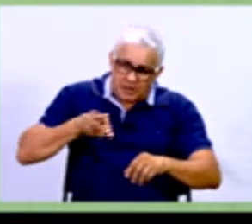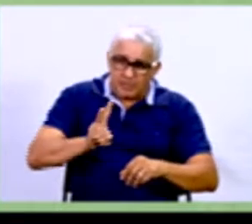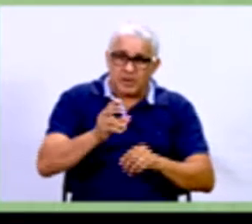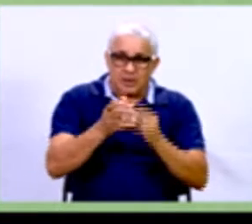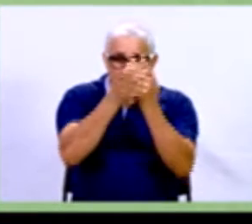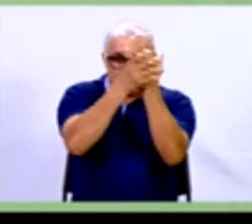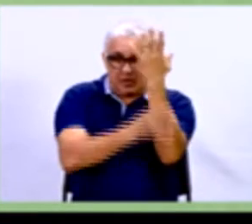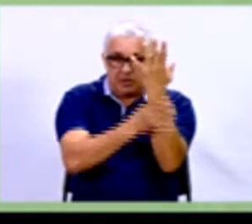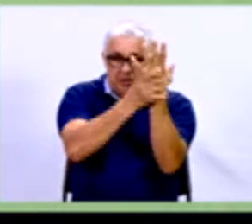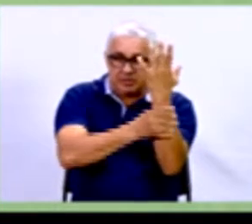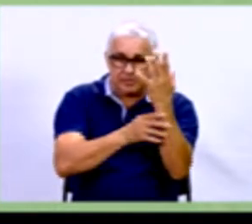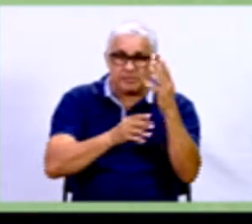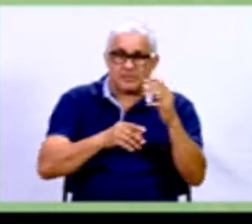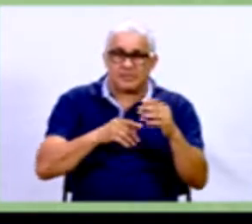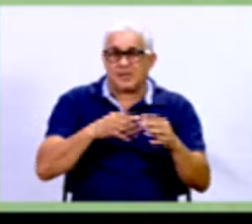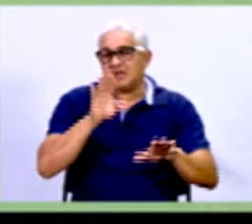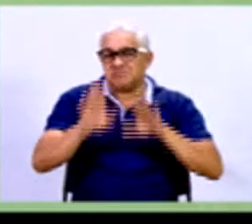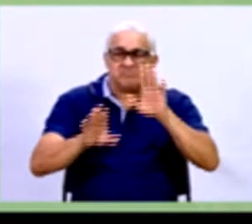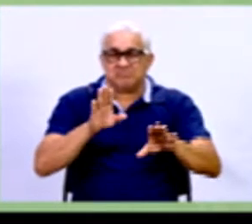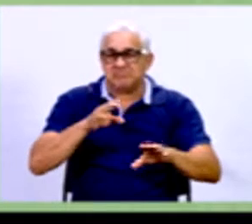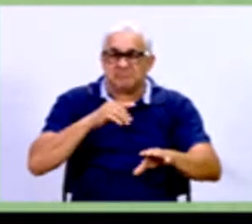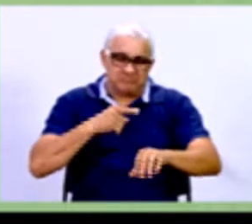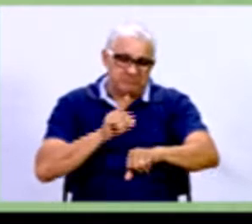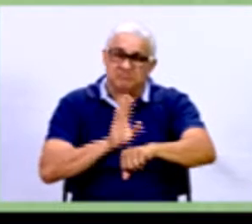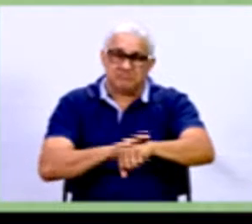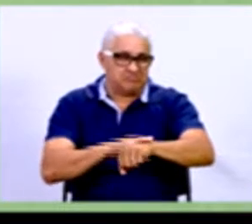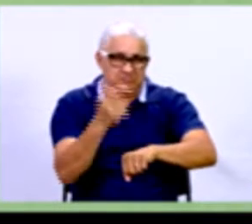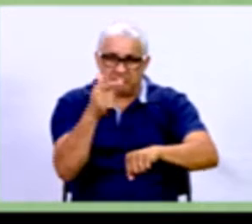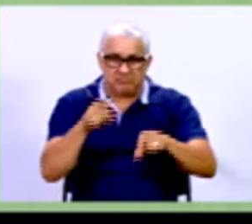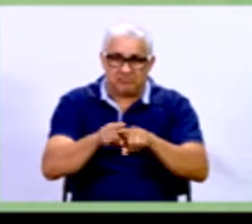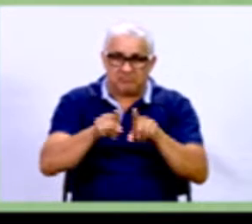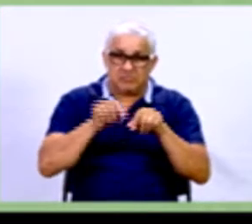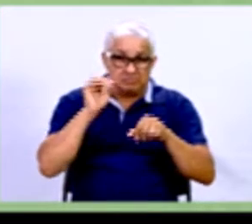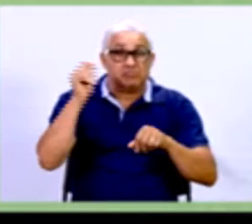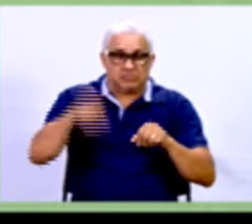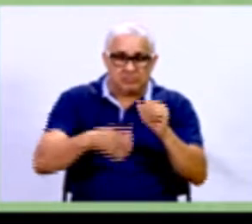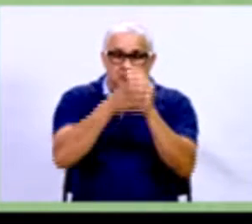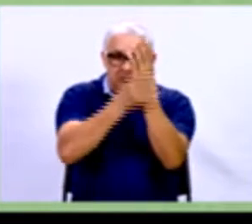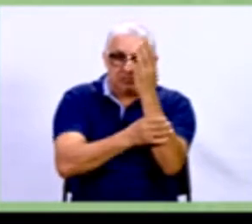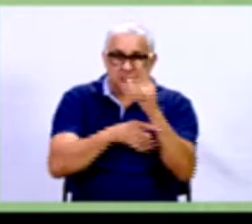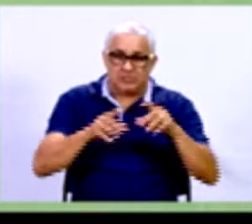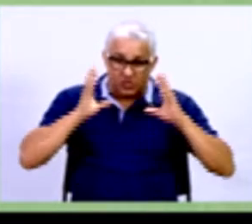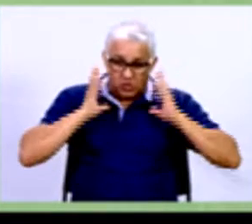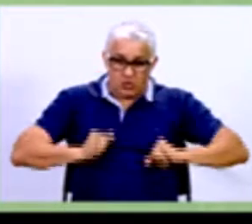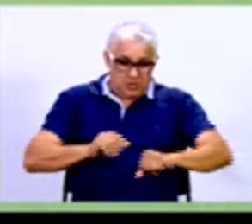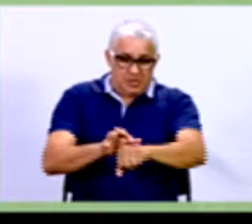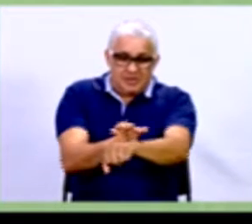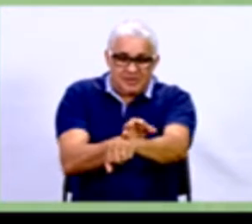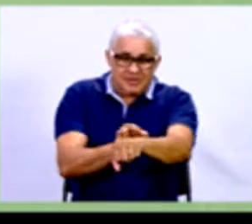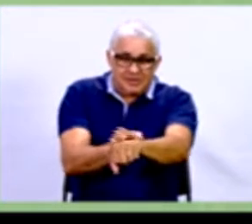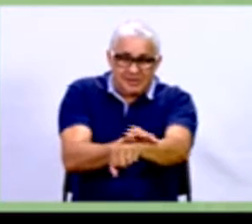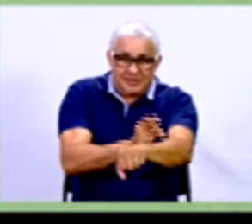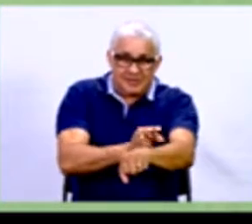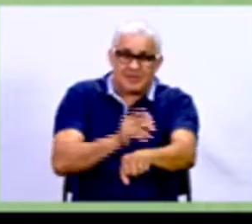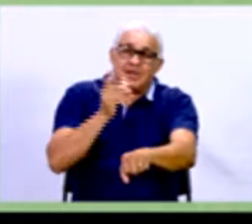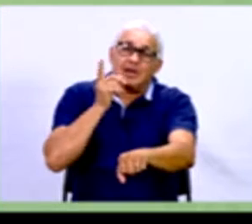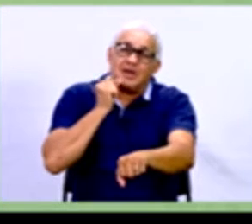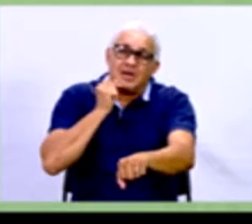dá tempo, você está na rua, não tem como, mas se possível use luvas. Limpe o ferimento com bastante água corrente e